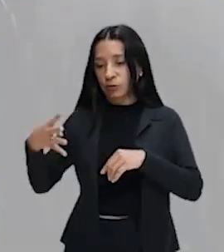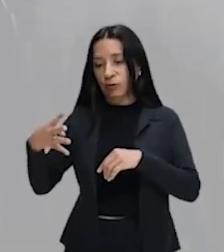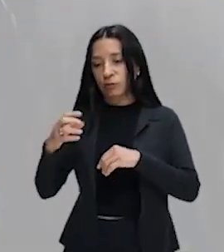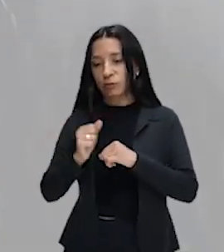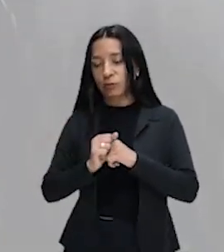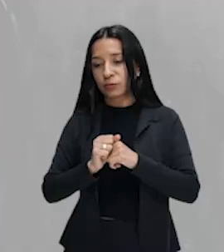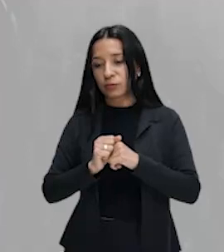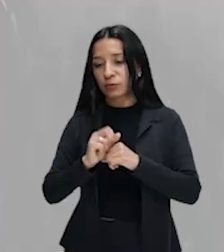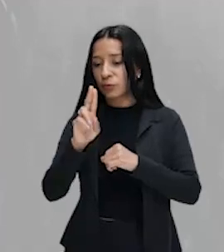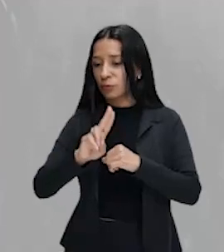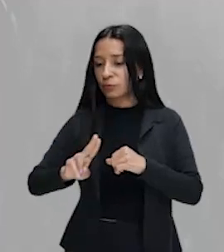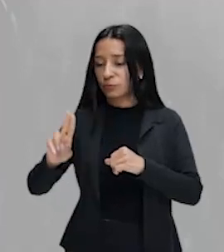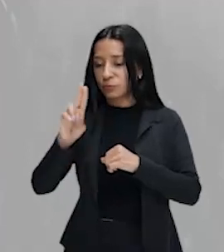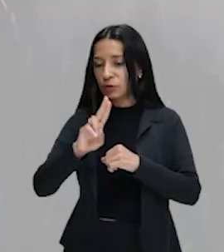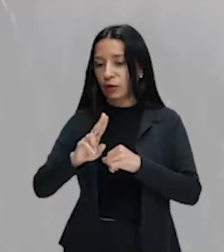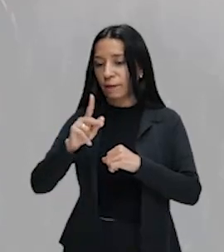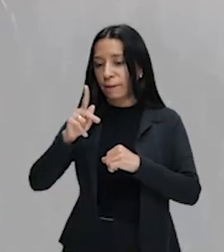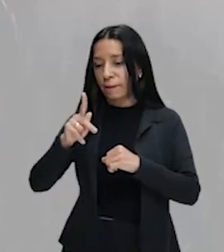Escreve-se